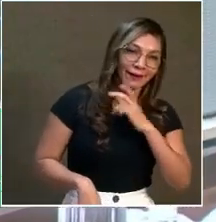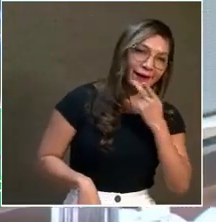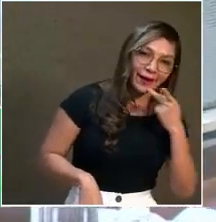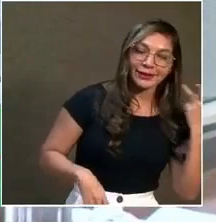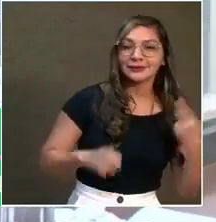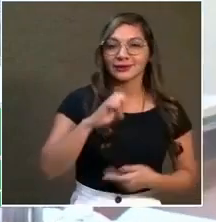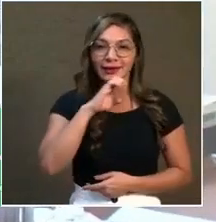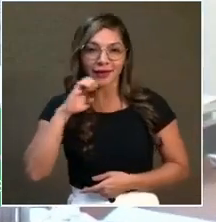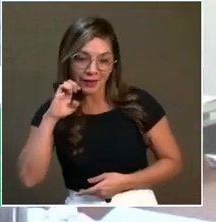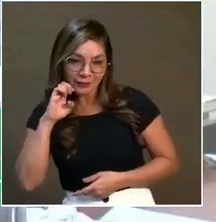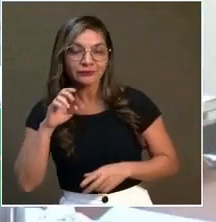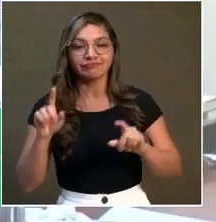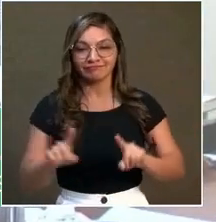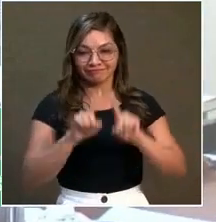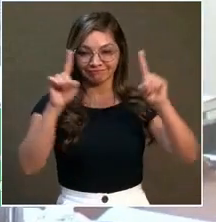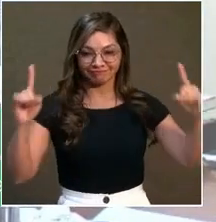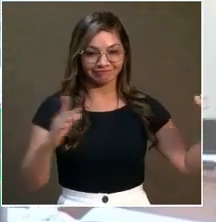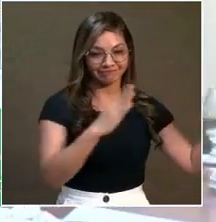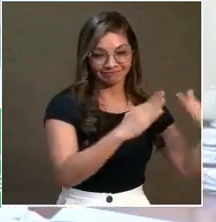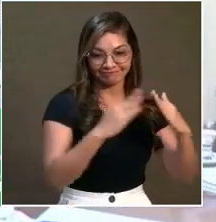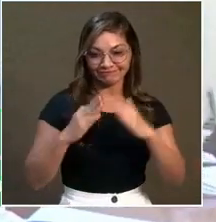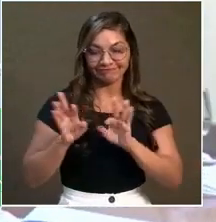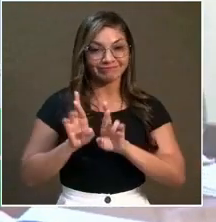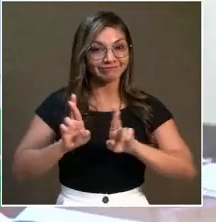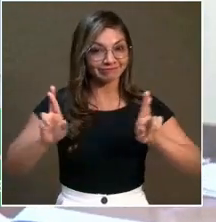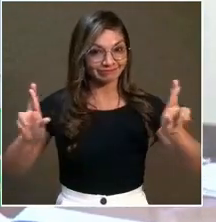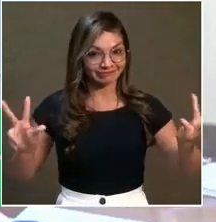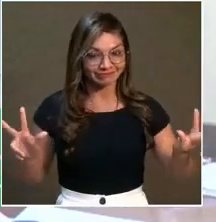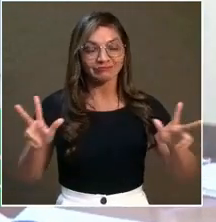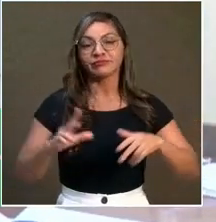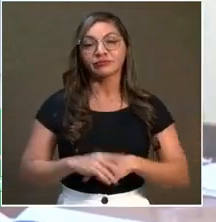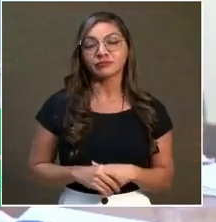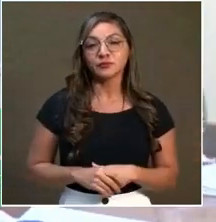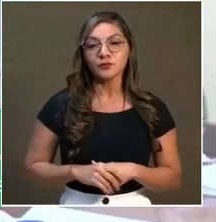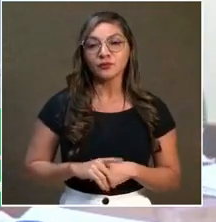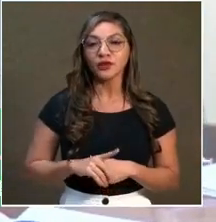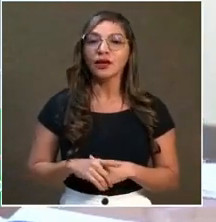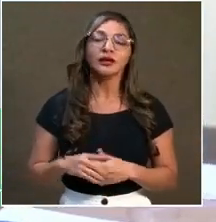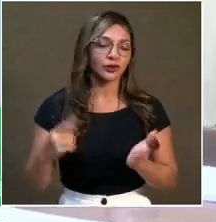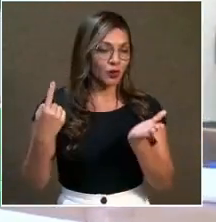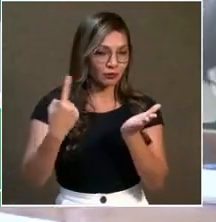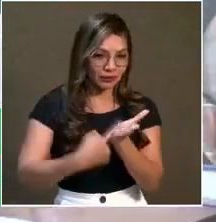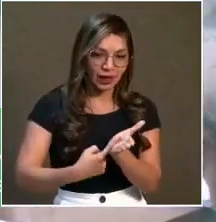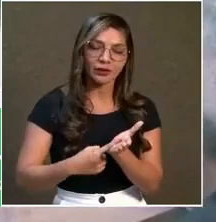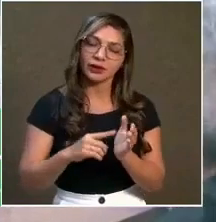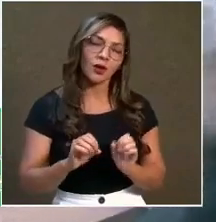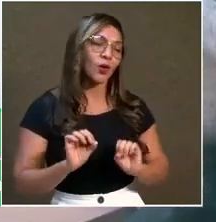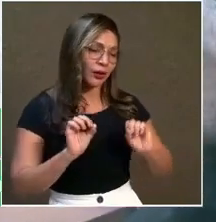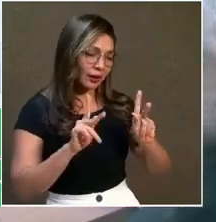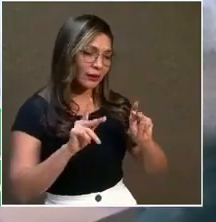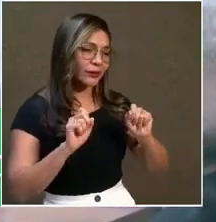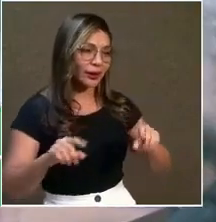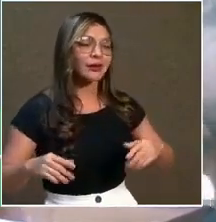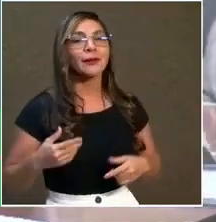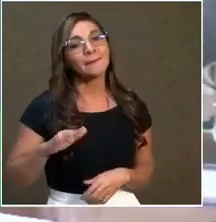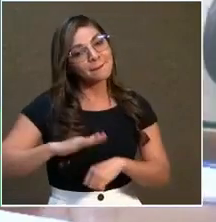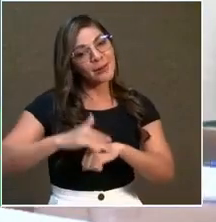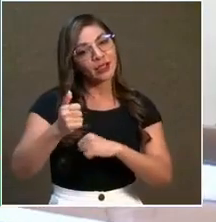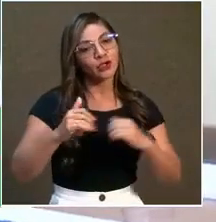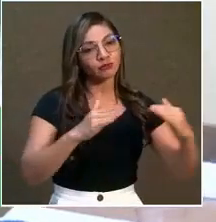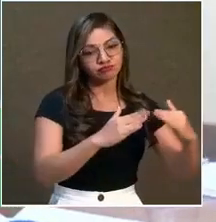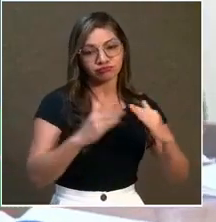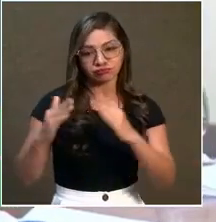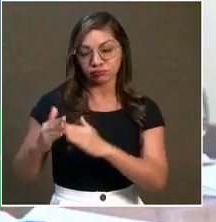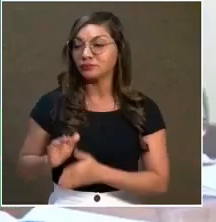permaneceram juntos, mas em casas separadas, quando eles optaram em fazer isso, ele